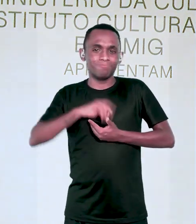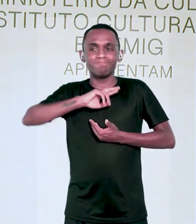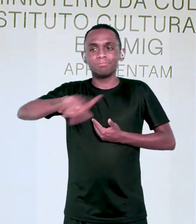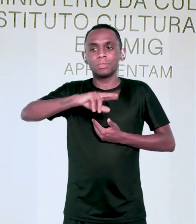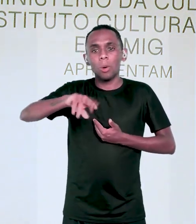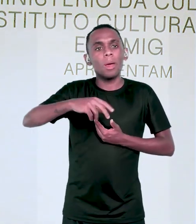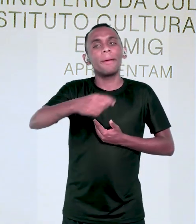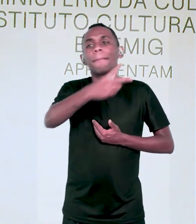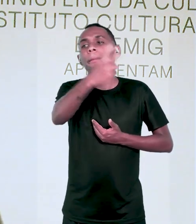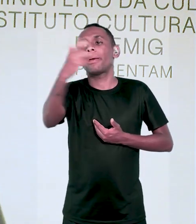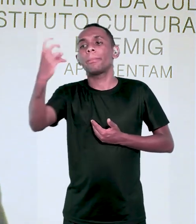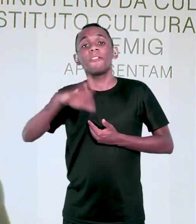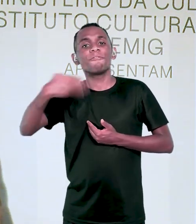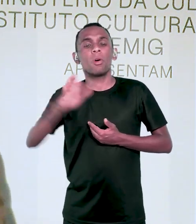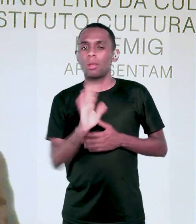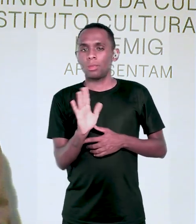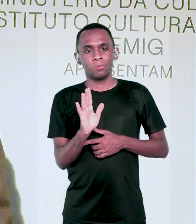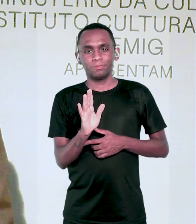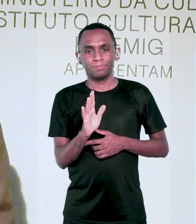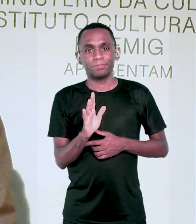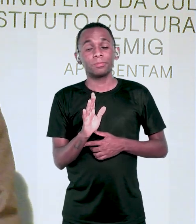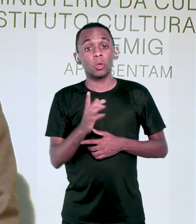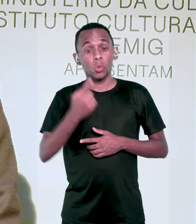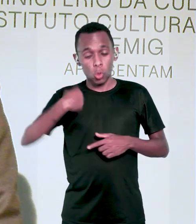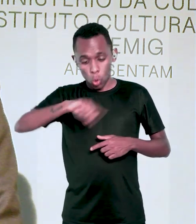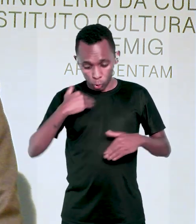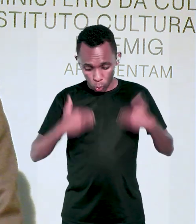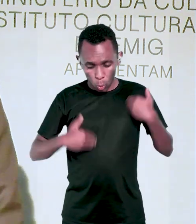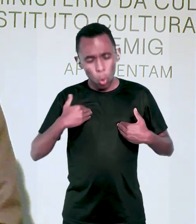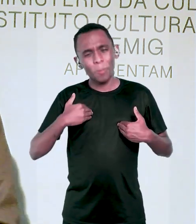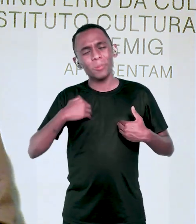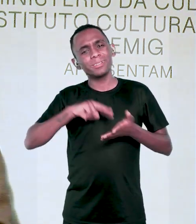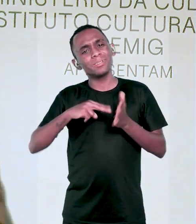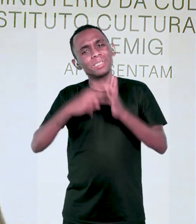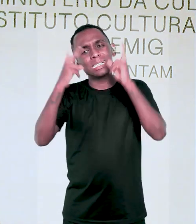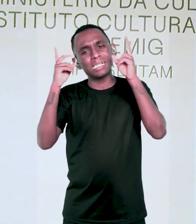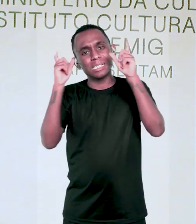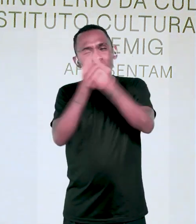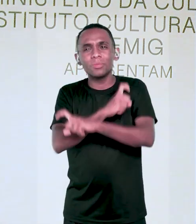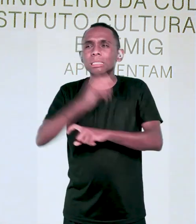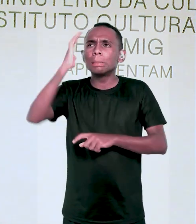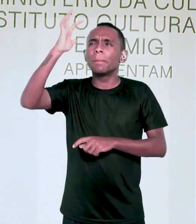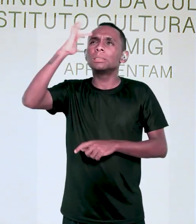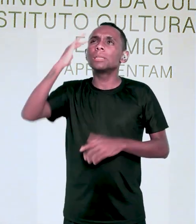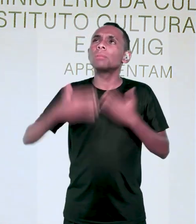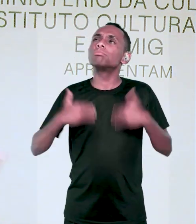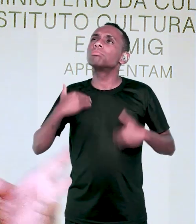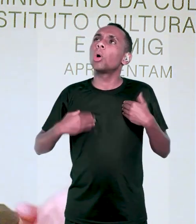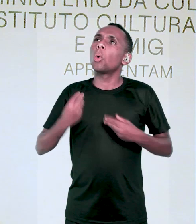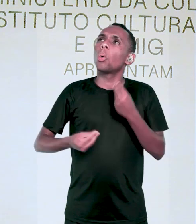a condição ontológica do corpo é árdua nós estamos imersos no mundo